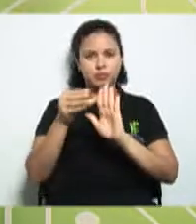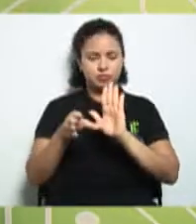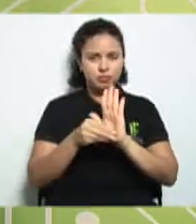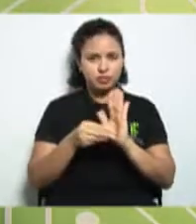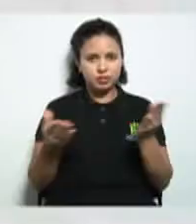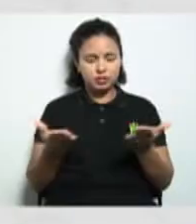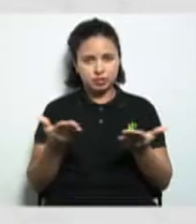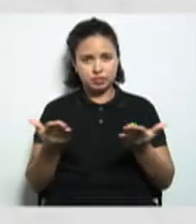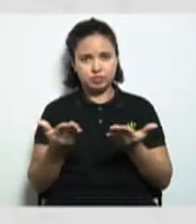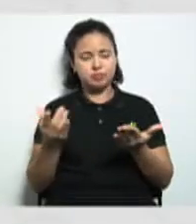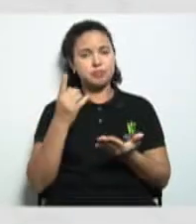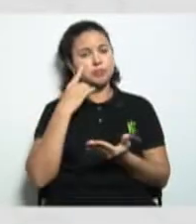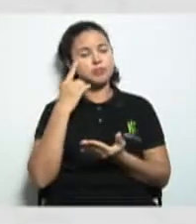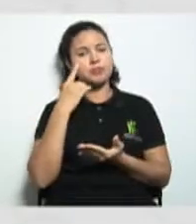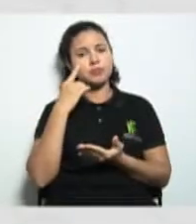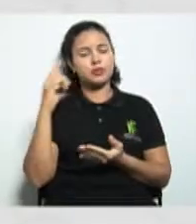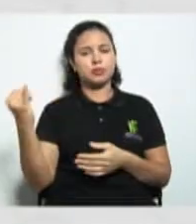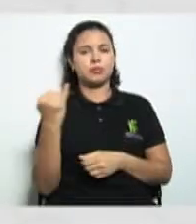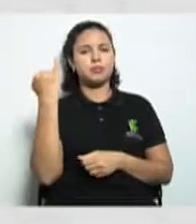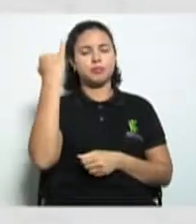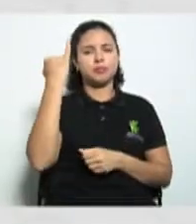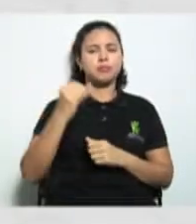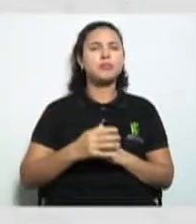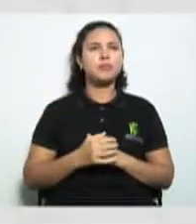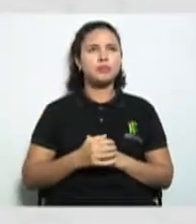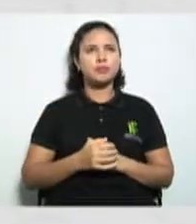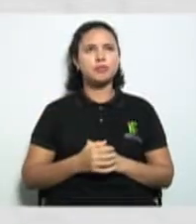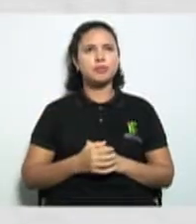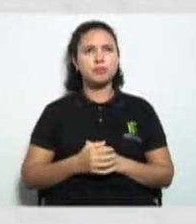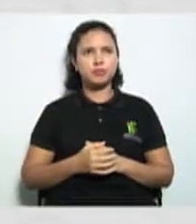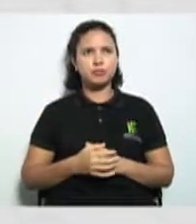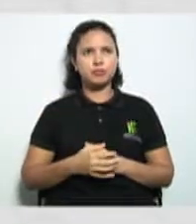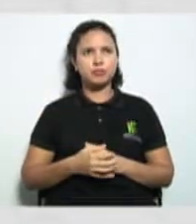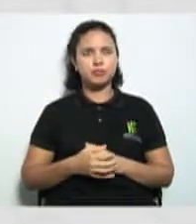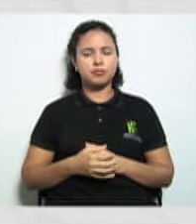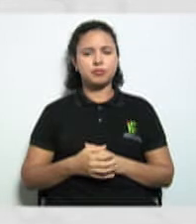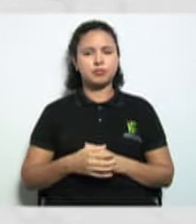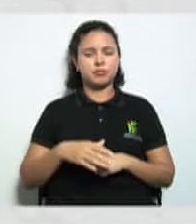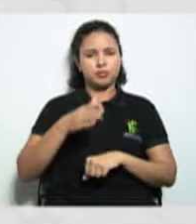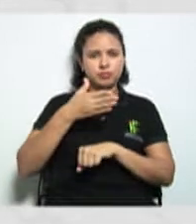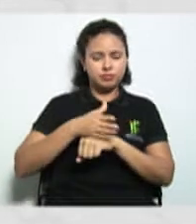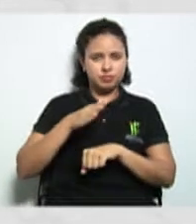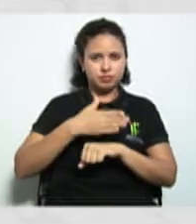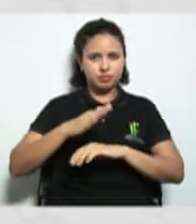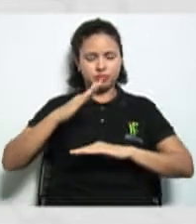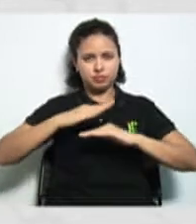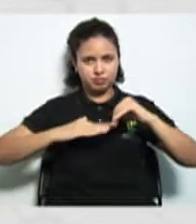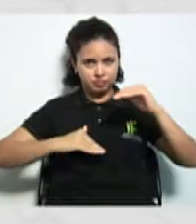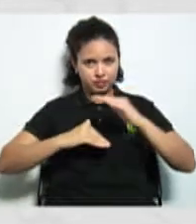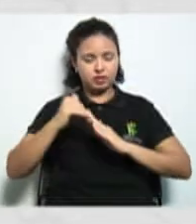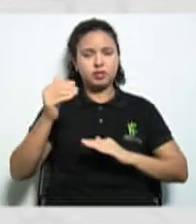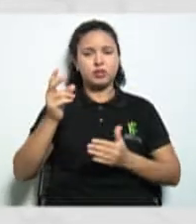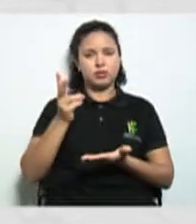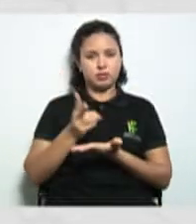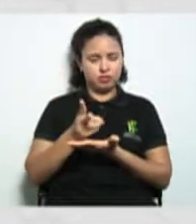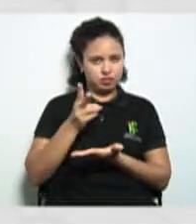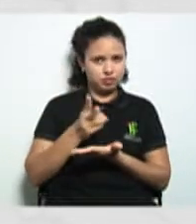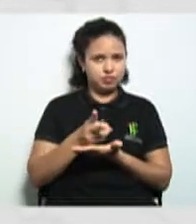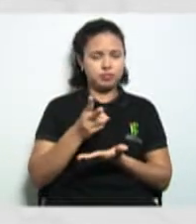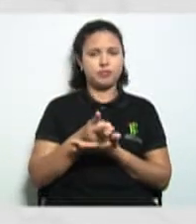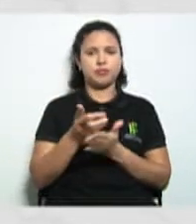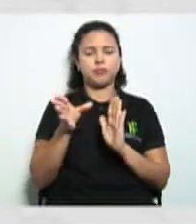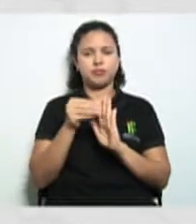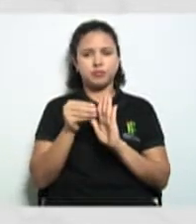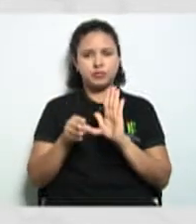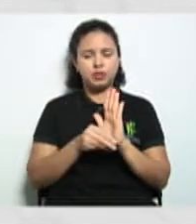Nós temos aí alguns pontos que são importantes. Prática profissional, a gente continua nesse componente